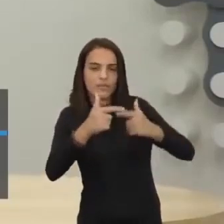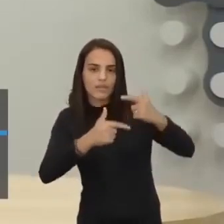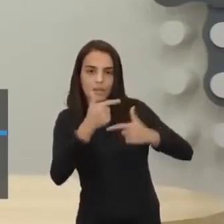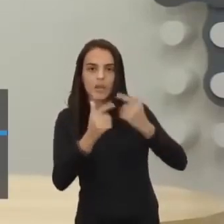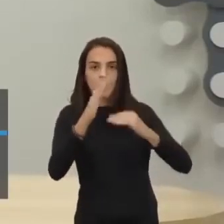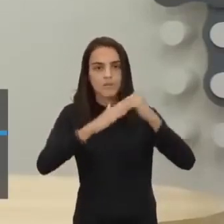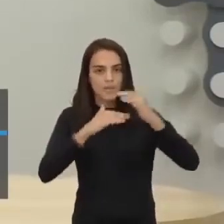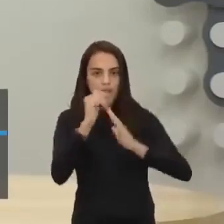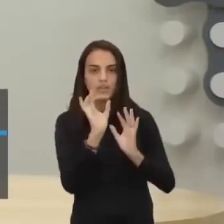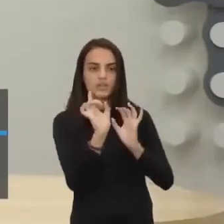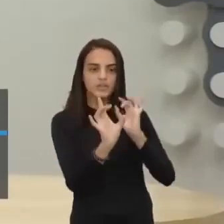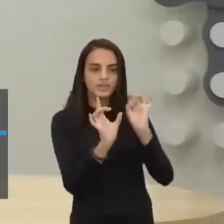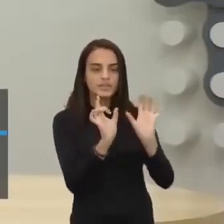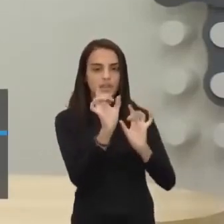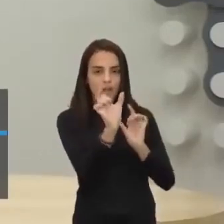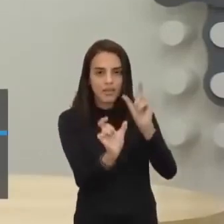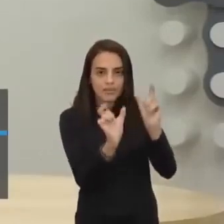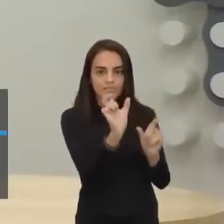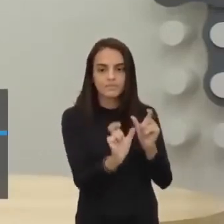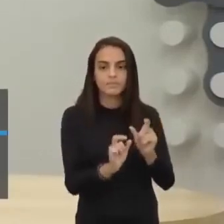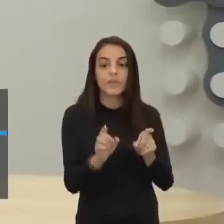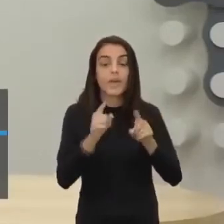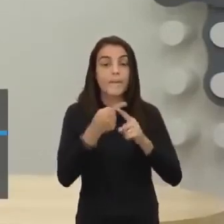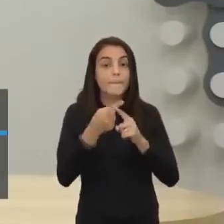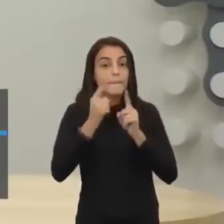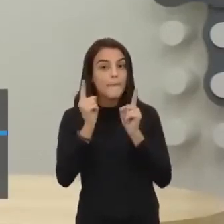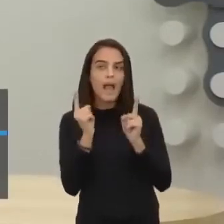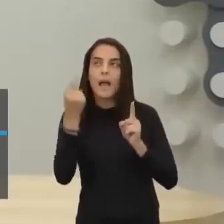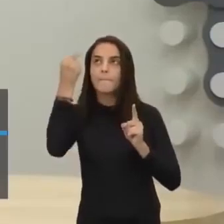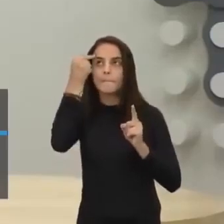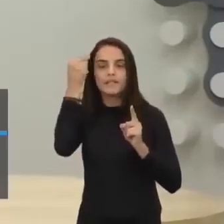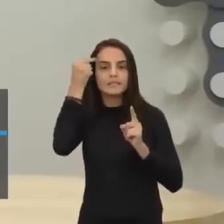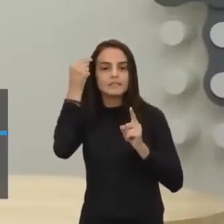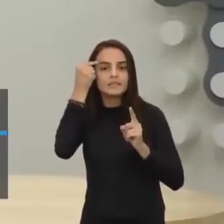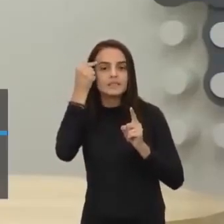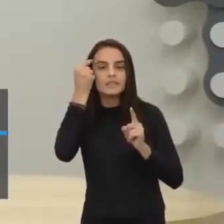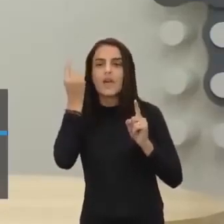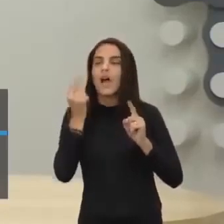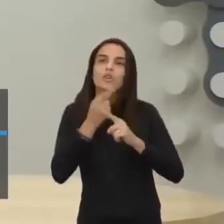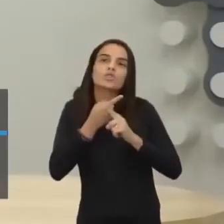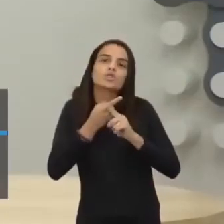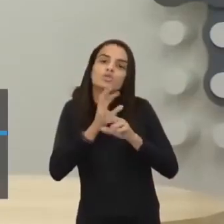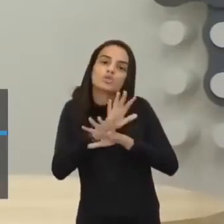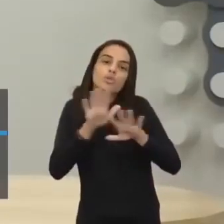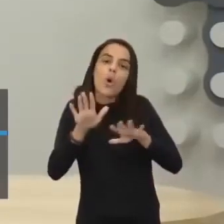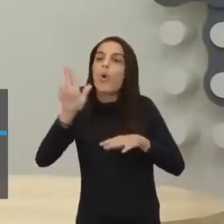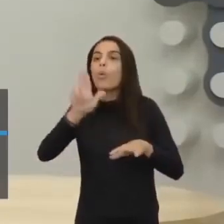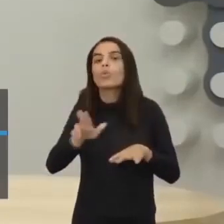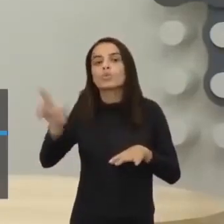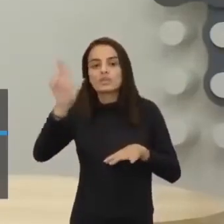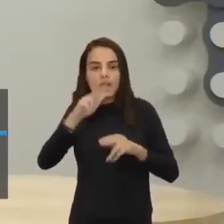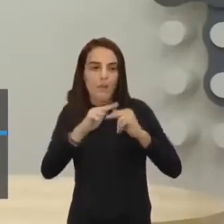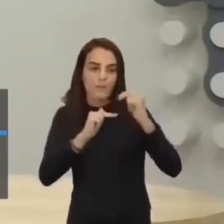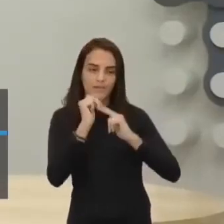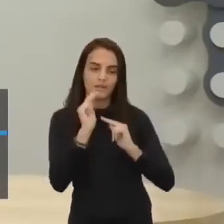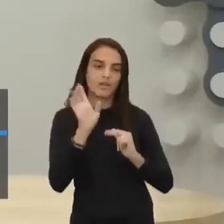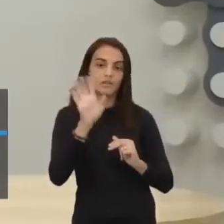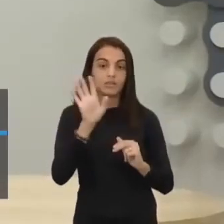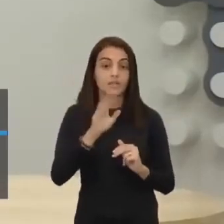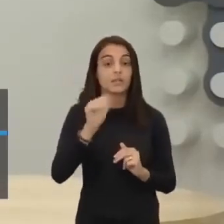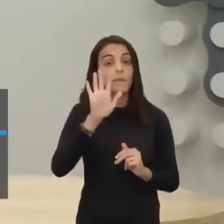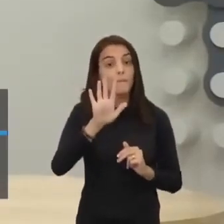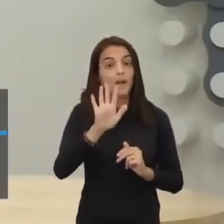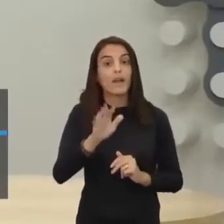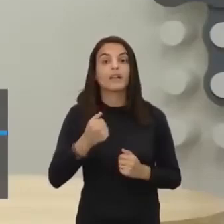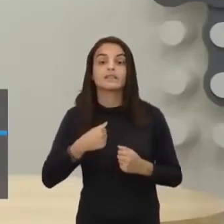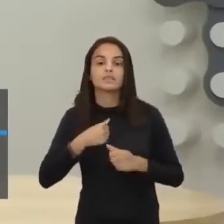aí de cada indivíduo, sim, mas não pensando num consumo, né, do material, mas sim numa